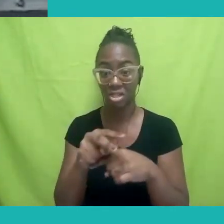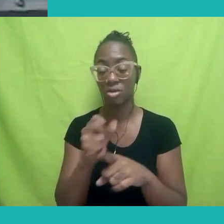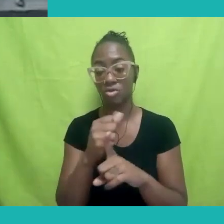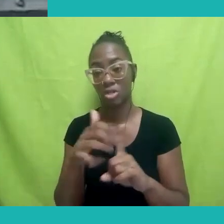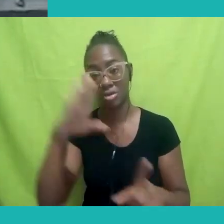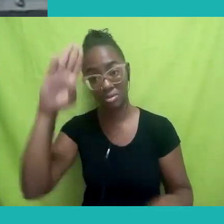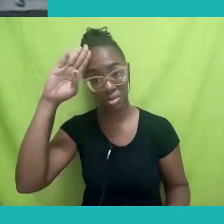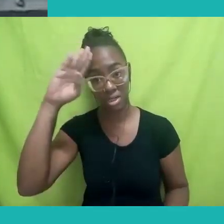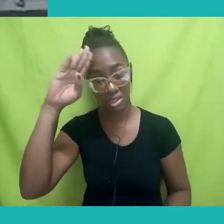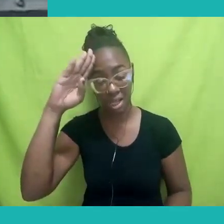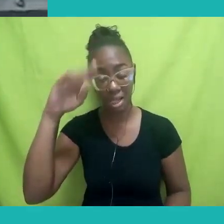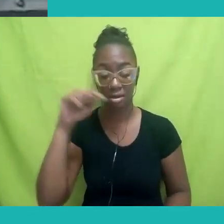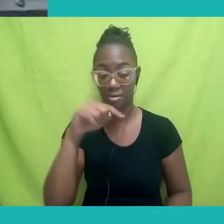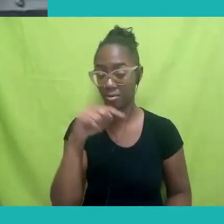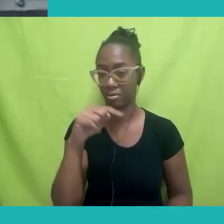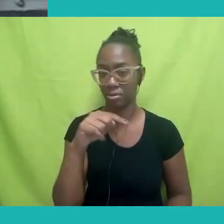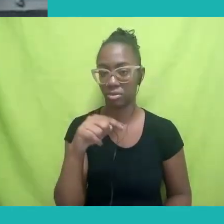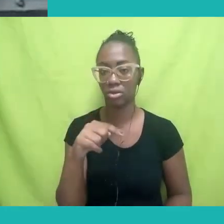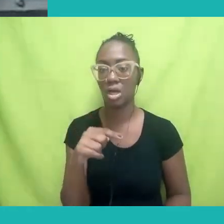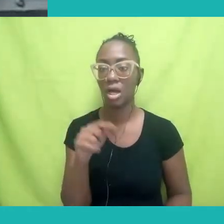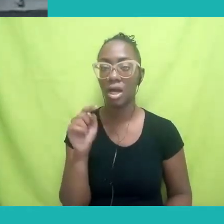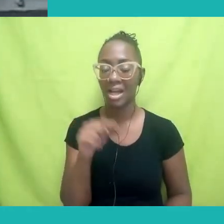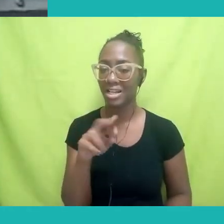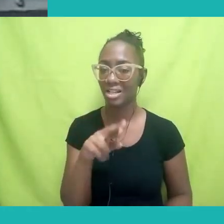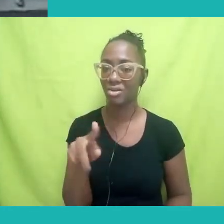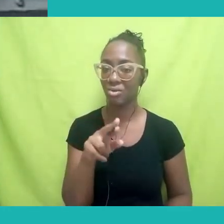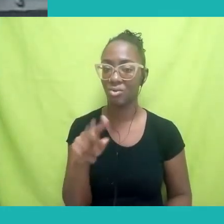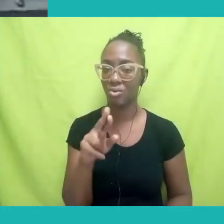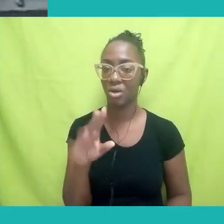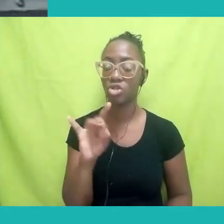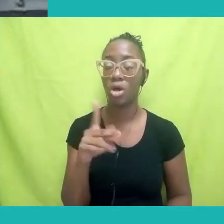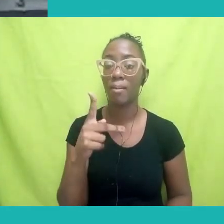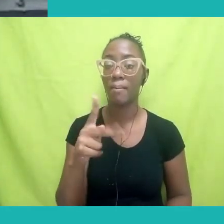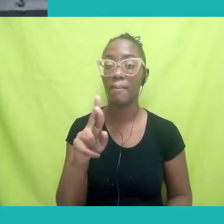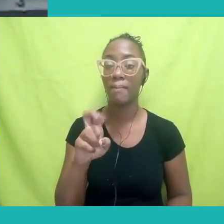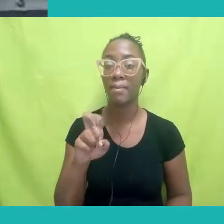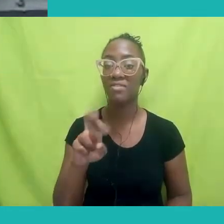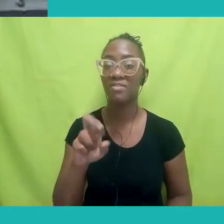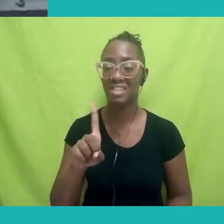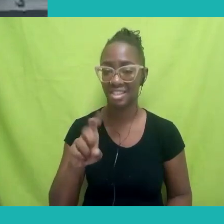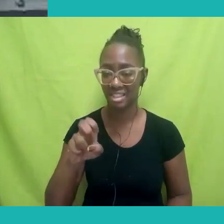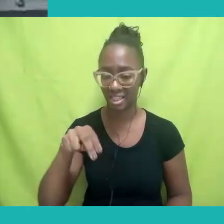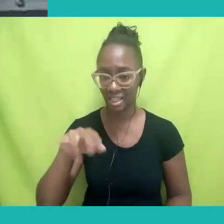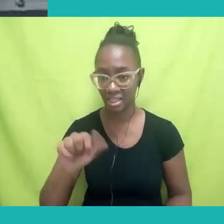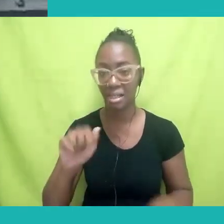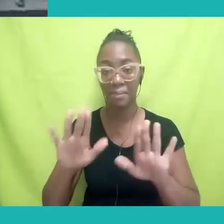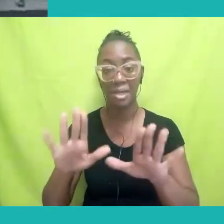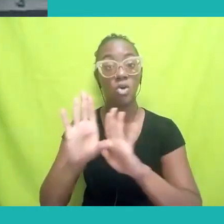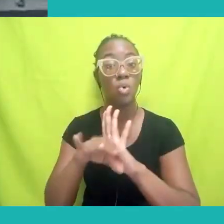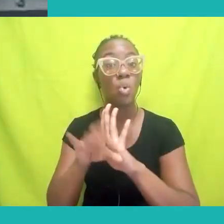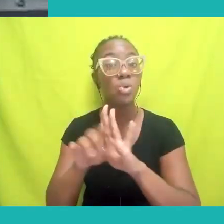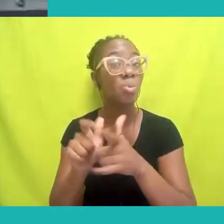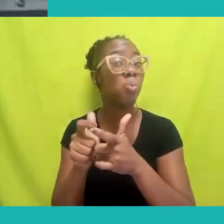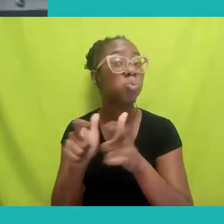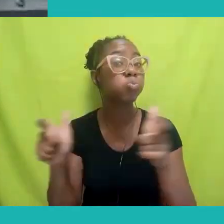Forças Armadas, em que pese ele não ser estritamente previdenciário, ele se insere no conceito mais amplo de